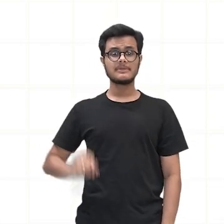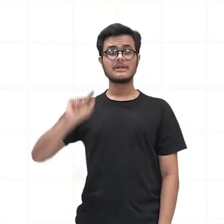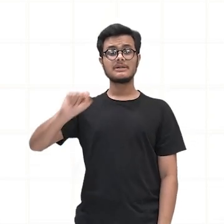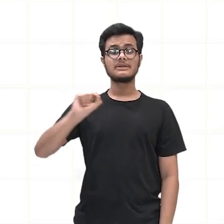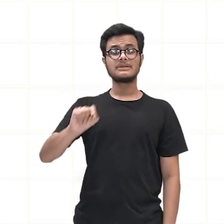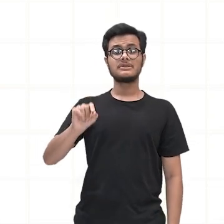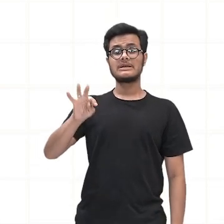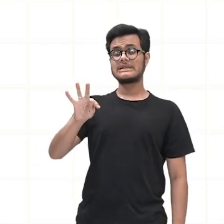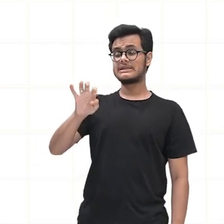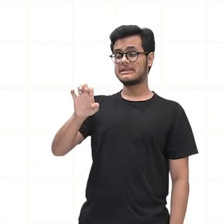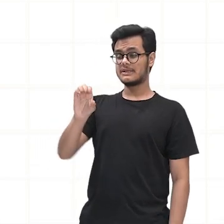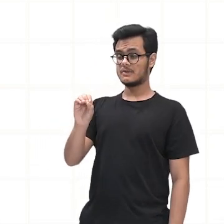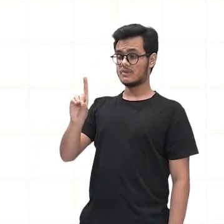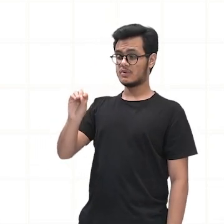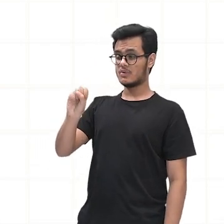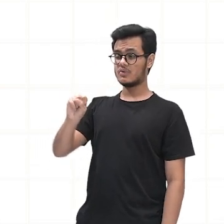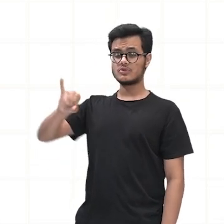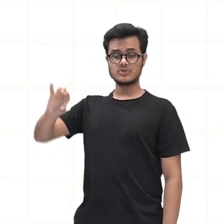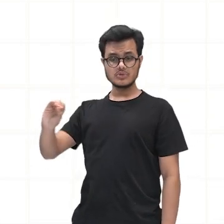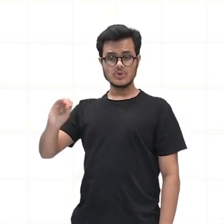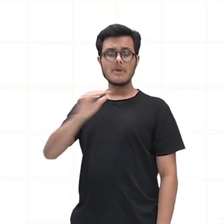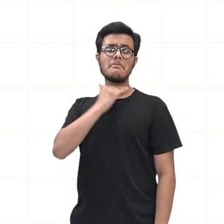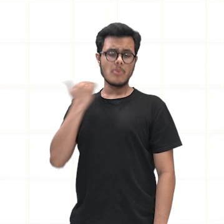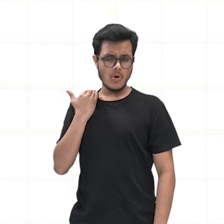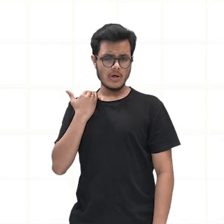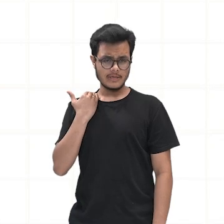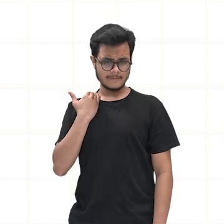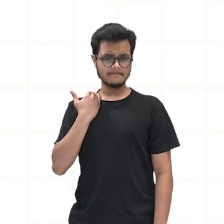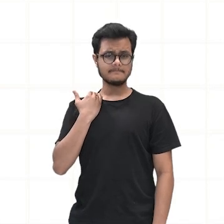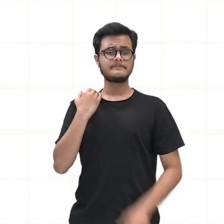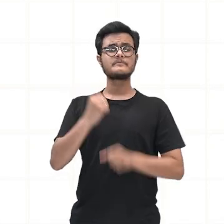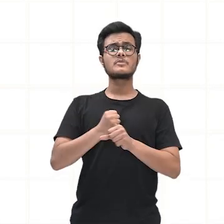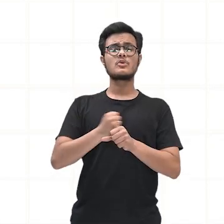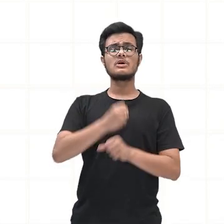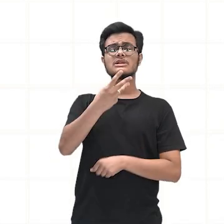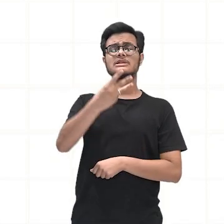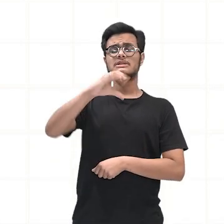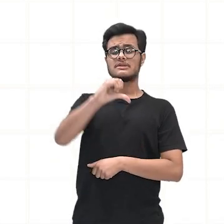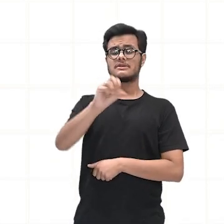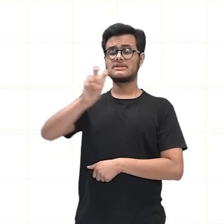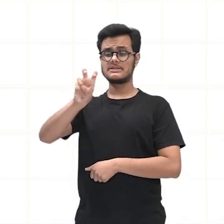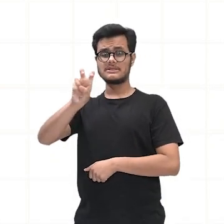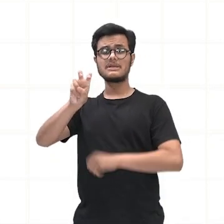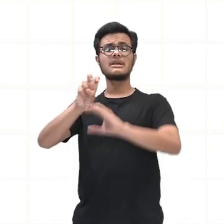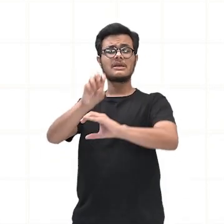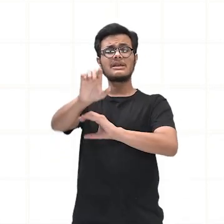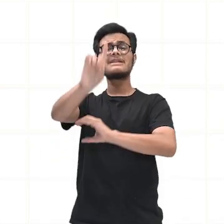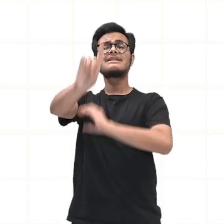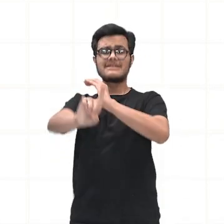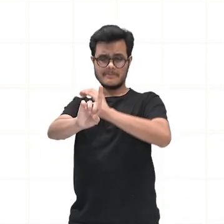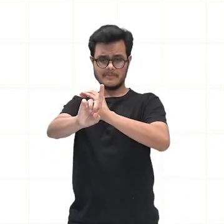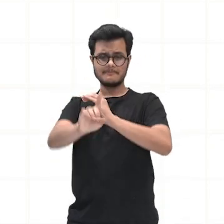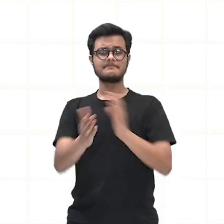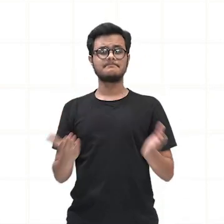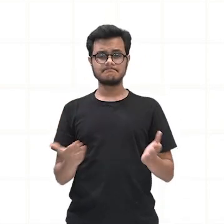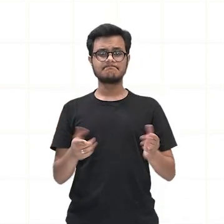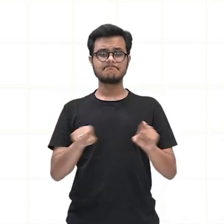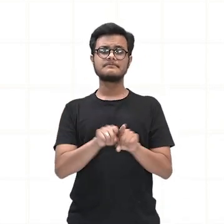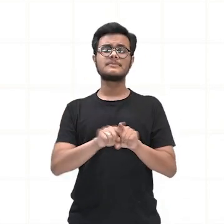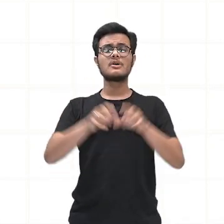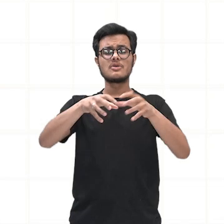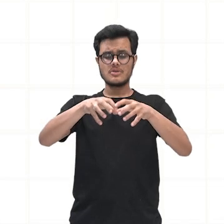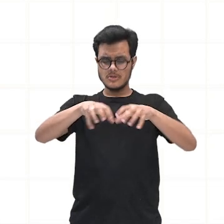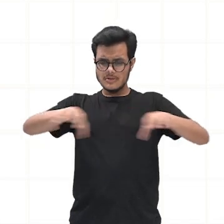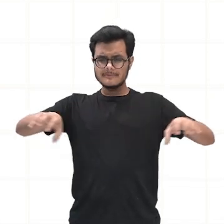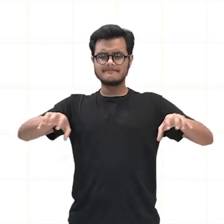395 d.C. Aí a gente tem a formação do Império Romano do Ocidente,